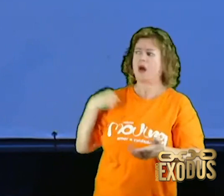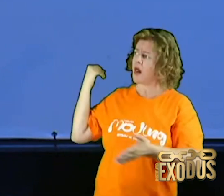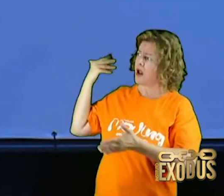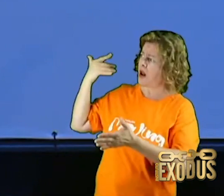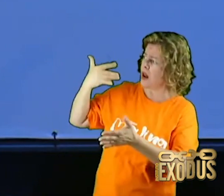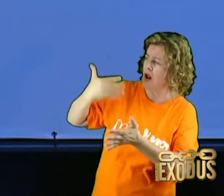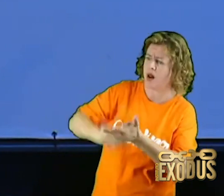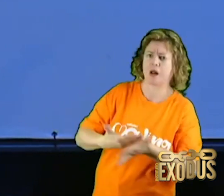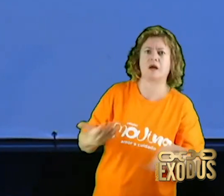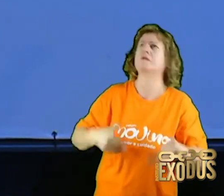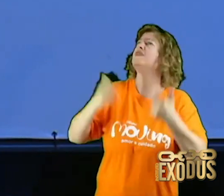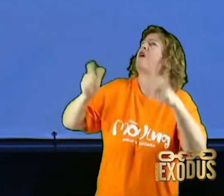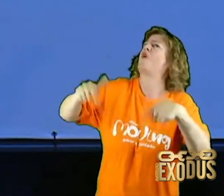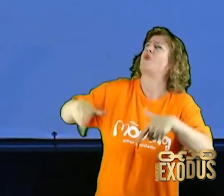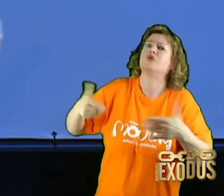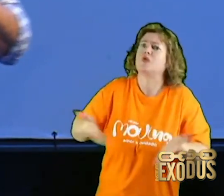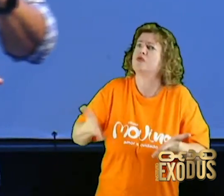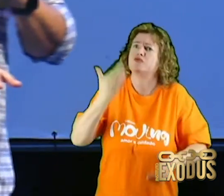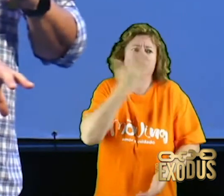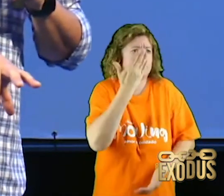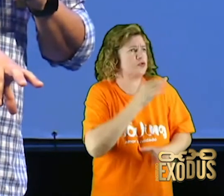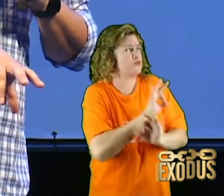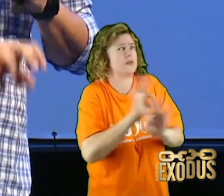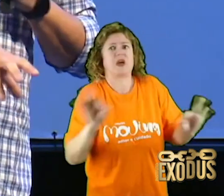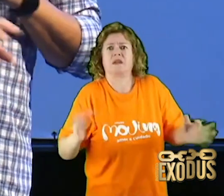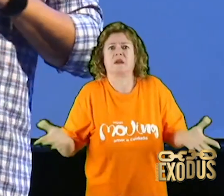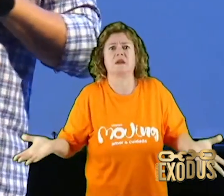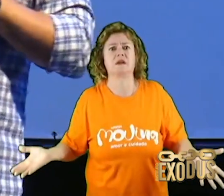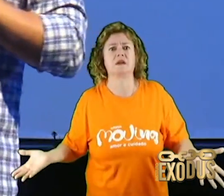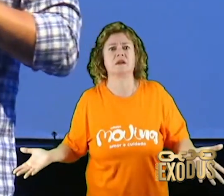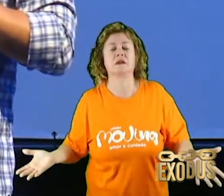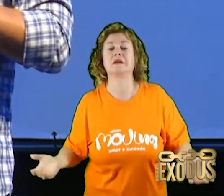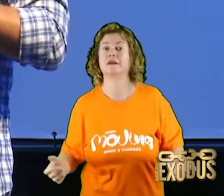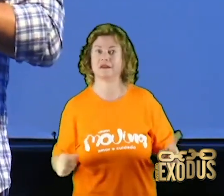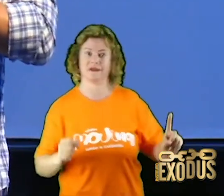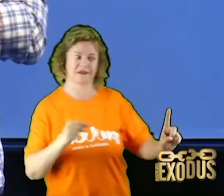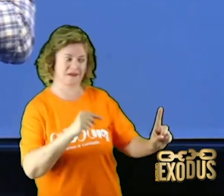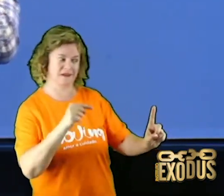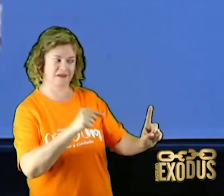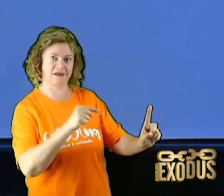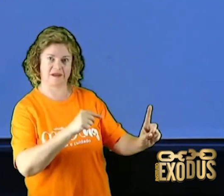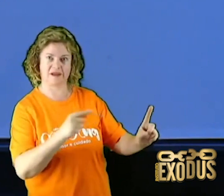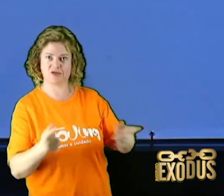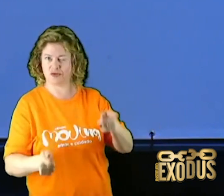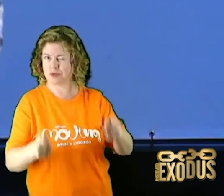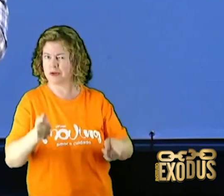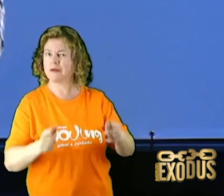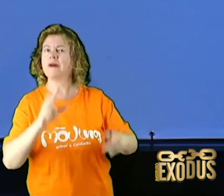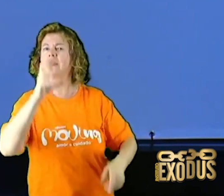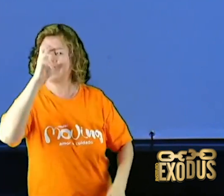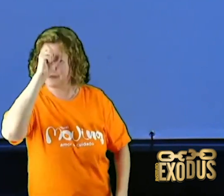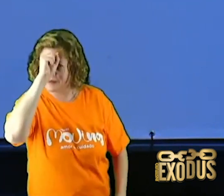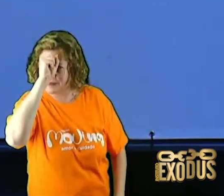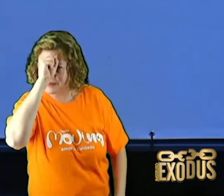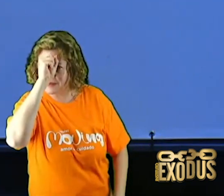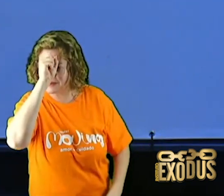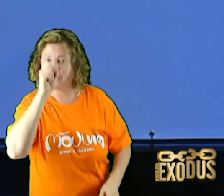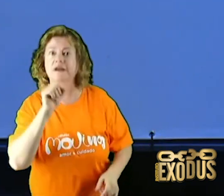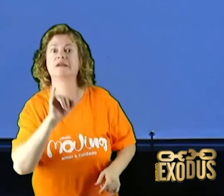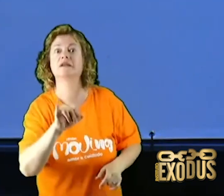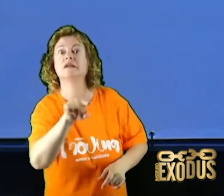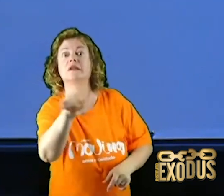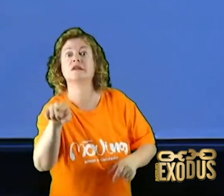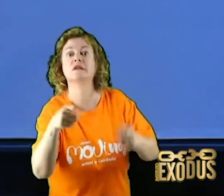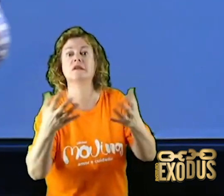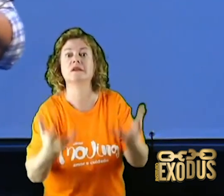muito tempo, mas aqui ele vai aprender que se você quiser milagre de Deus,